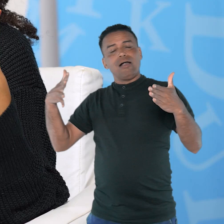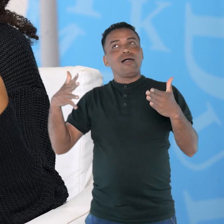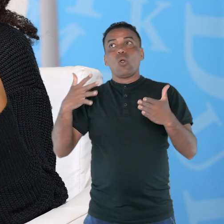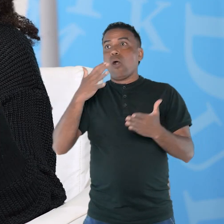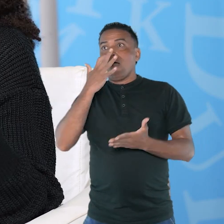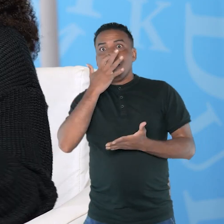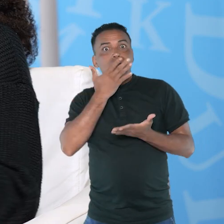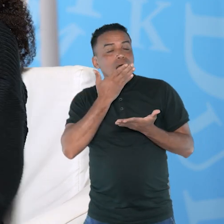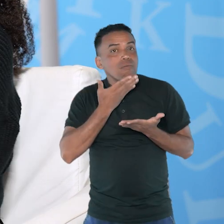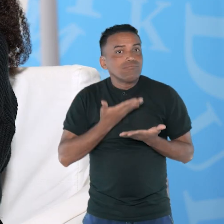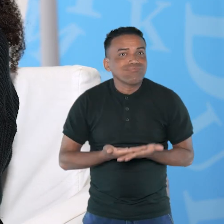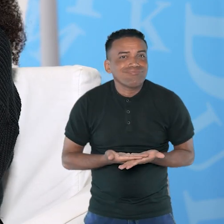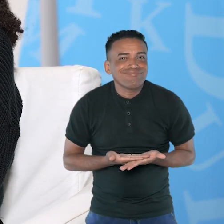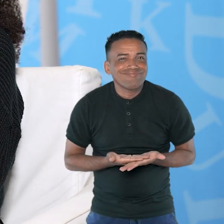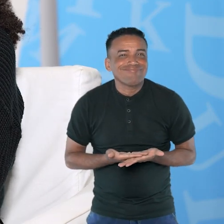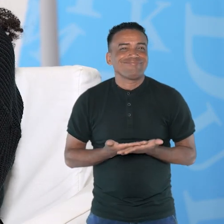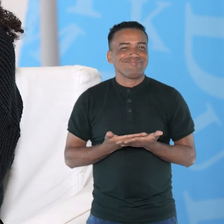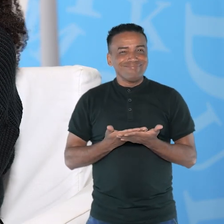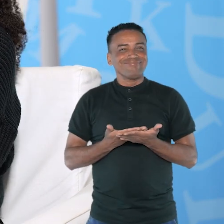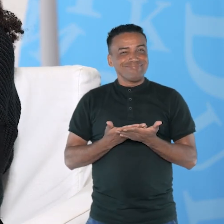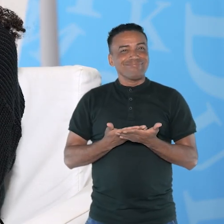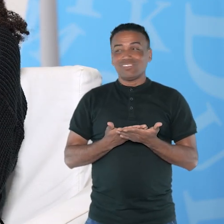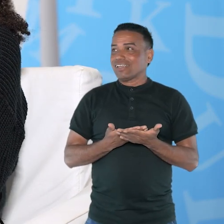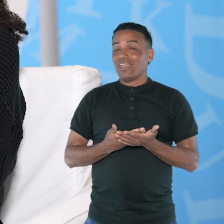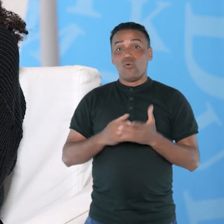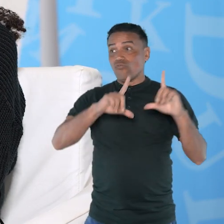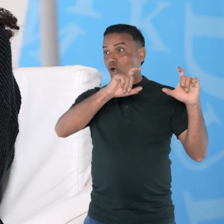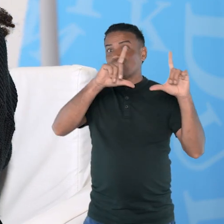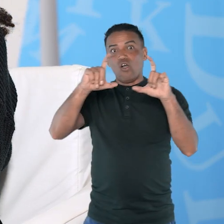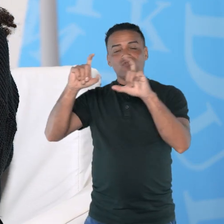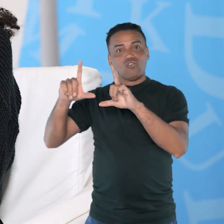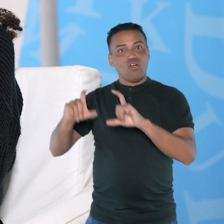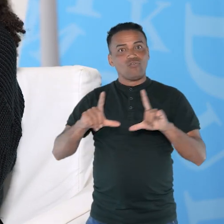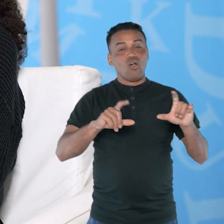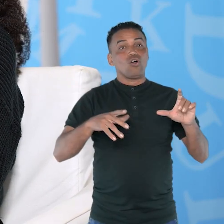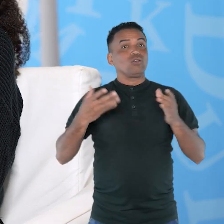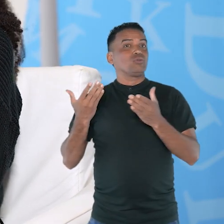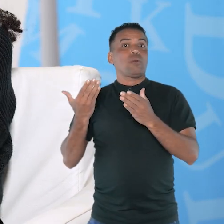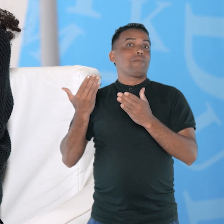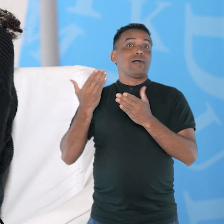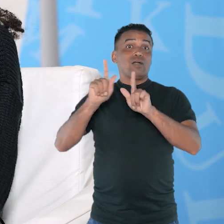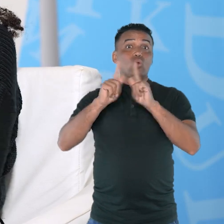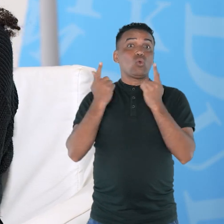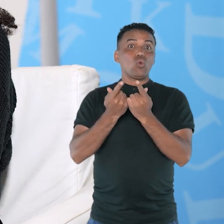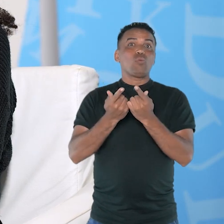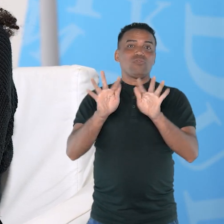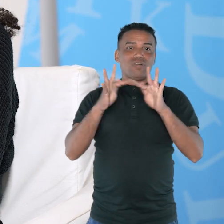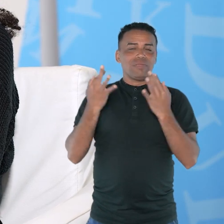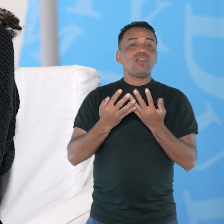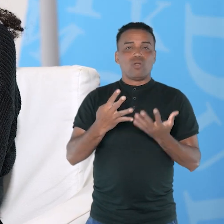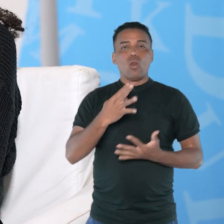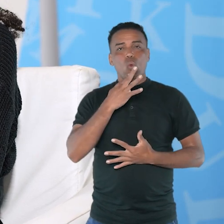né? Realmente, eu fiquei tirando foto ali, mandando no grupo da família. E quero conhecer mais o